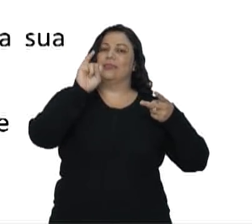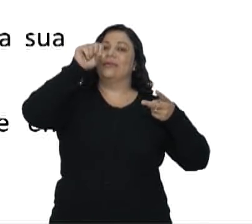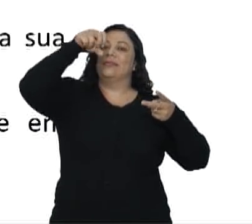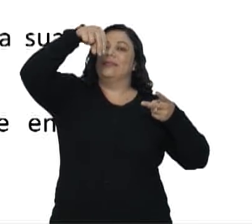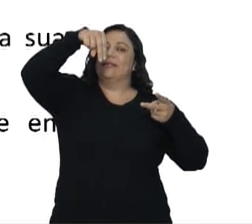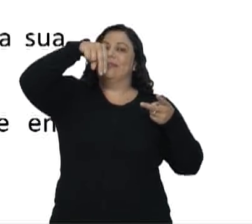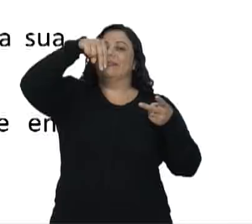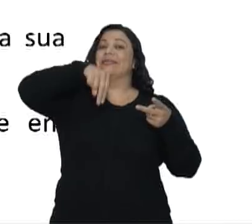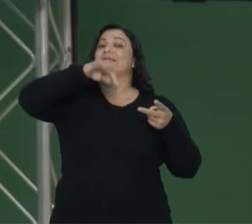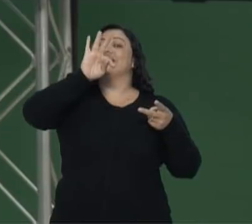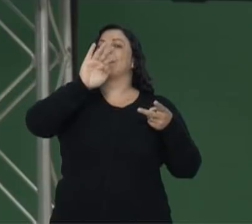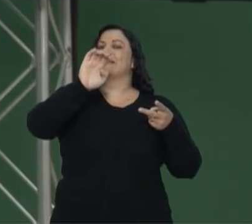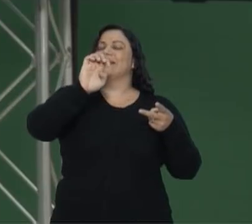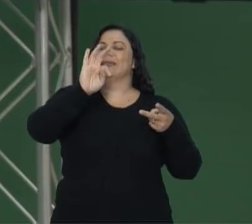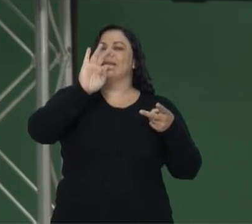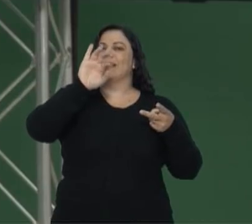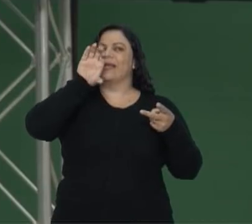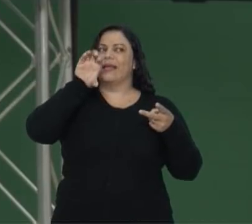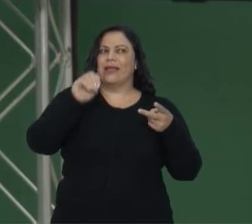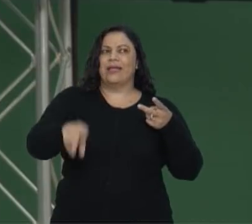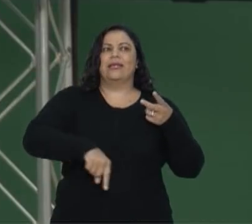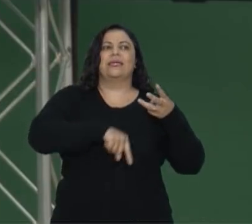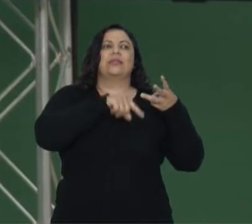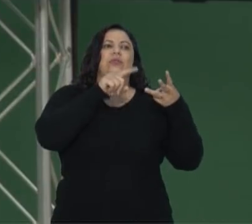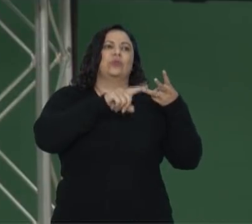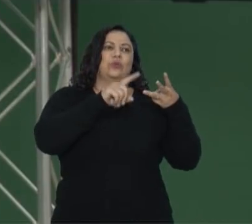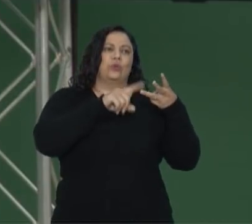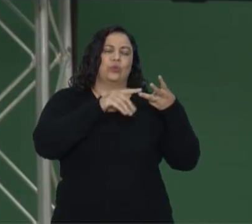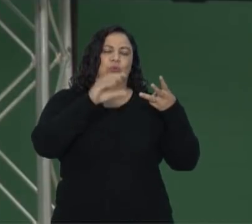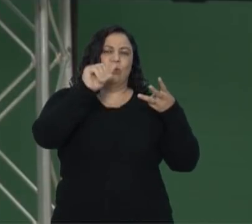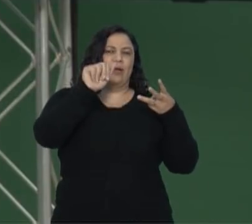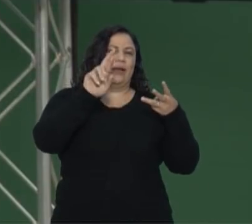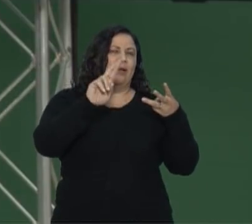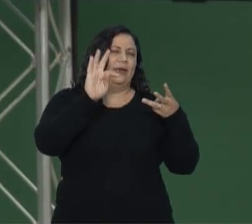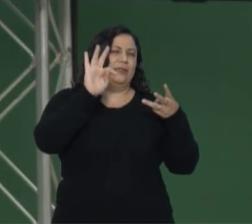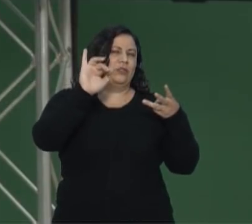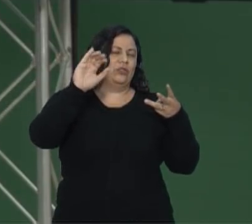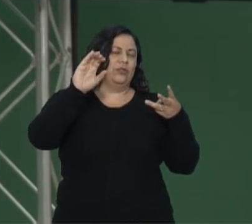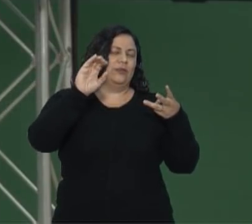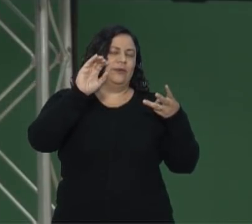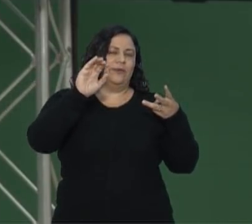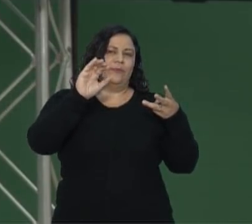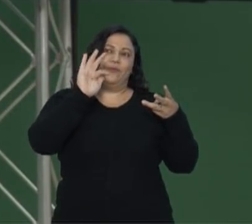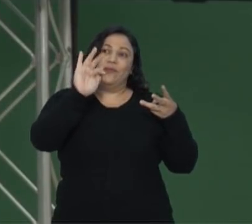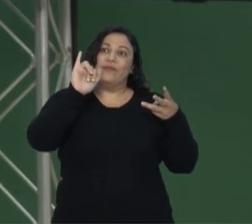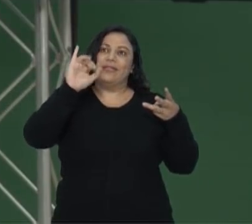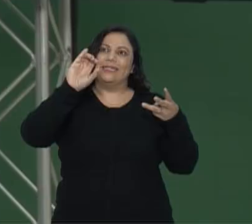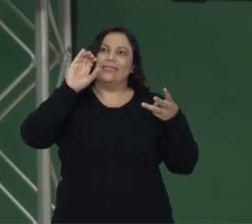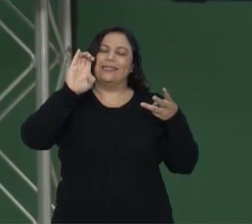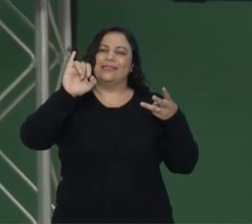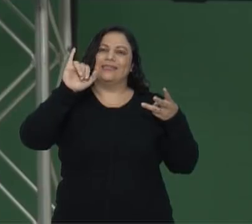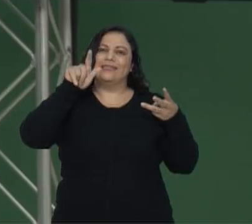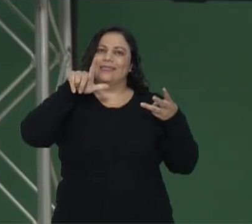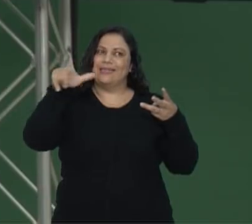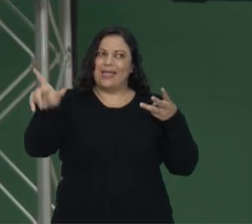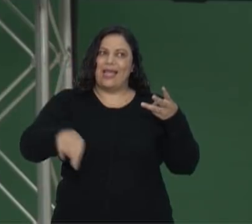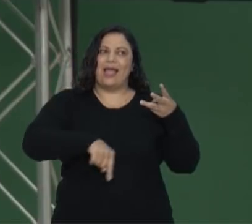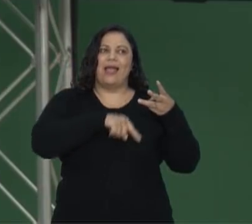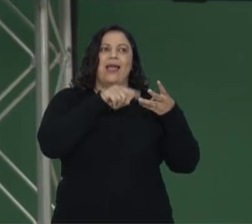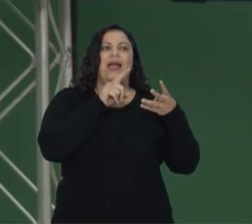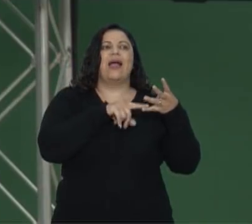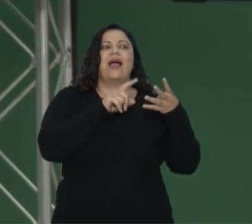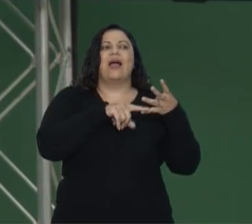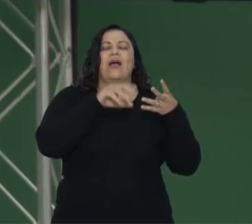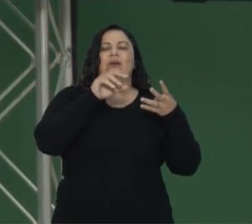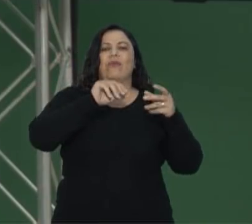e reciclados. Tem termos que a gente não aprendeu hoje, mas que nós ouvimos no nosso cotidiano. Então, será que o